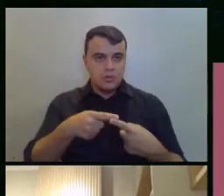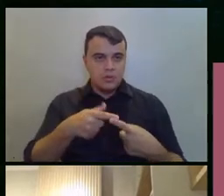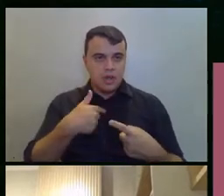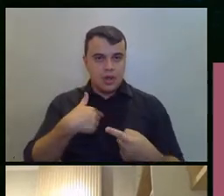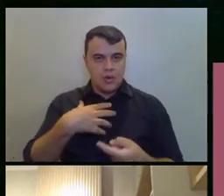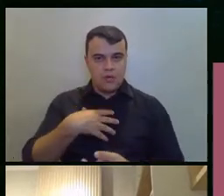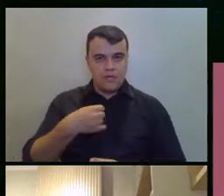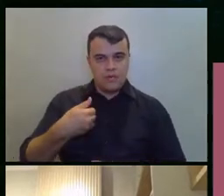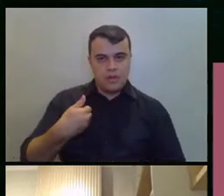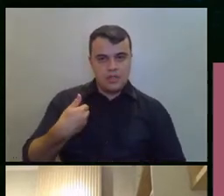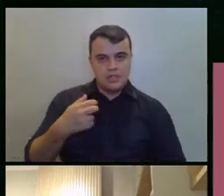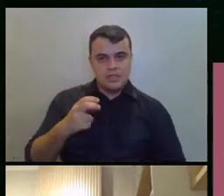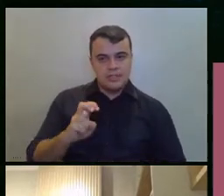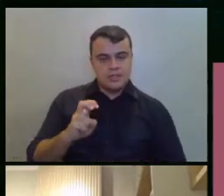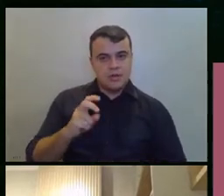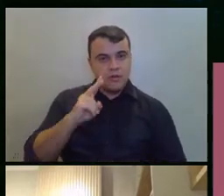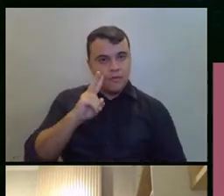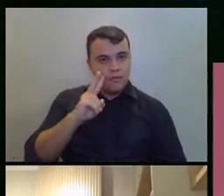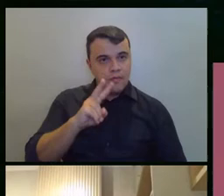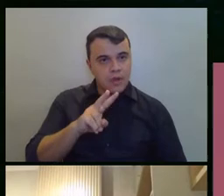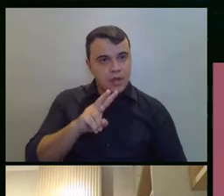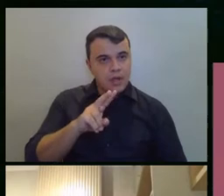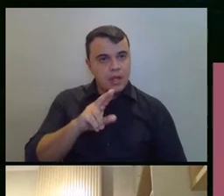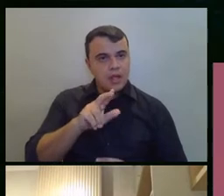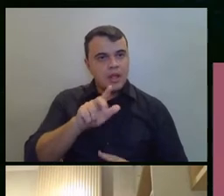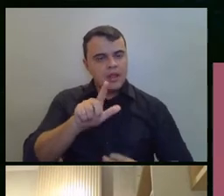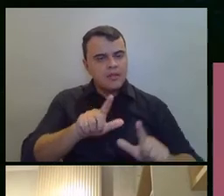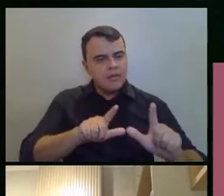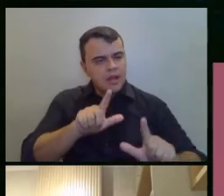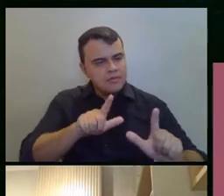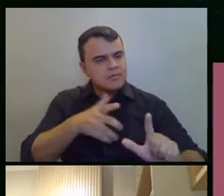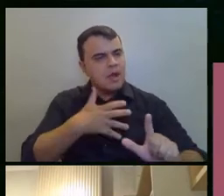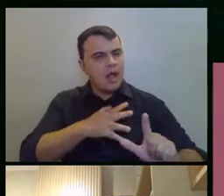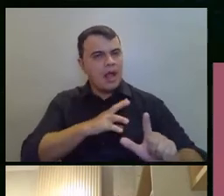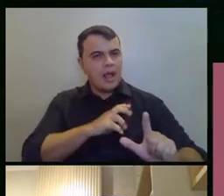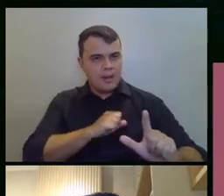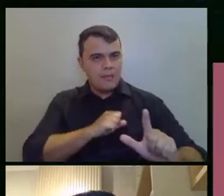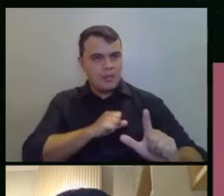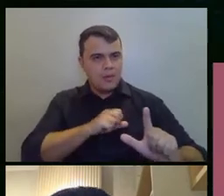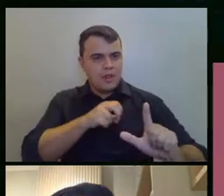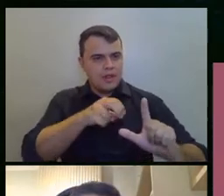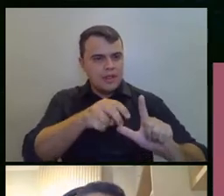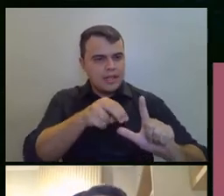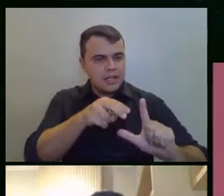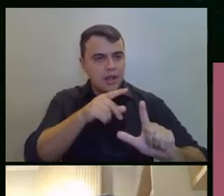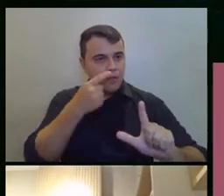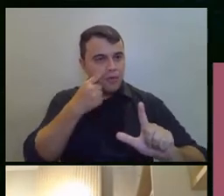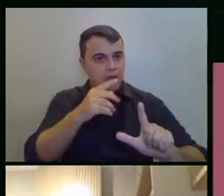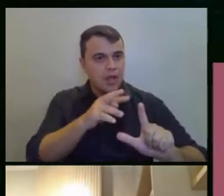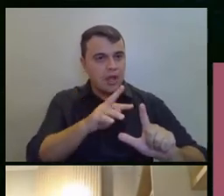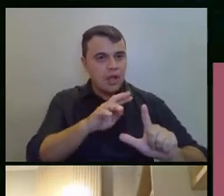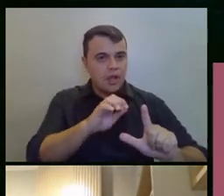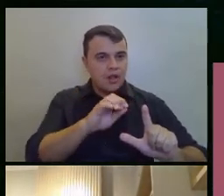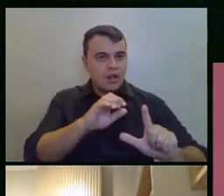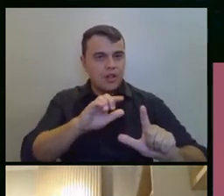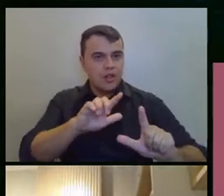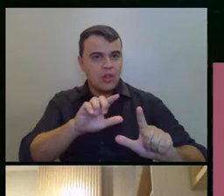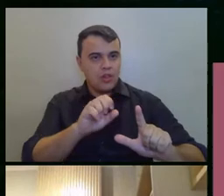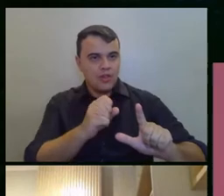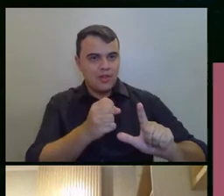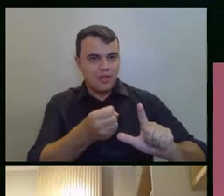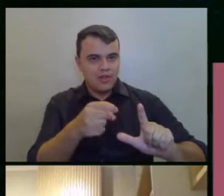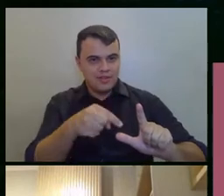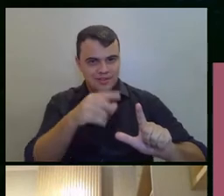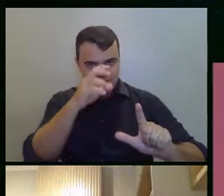de 5 anos e eu adoro ver desenho então a gente assiste assistir trolls com ele e troll tem uma coisa um